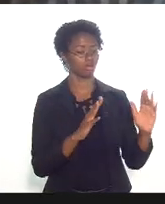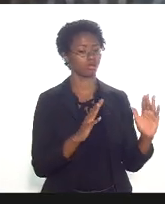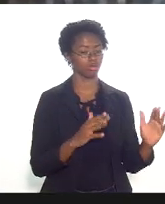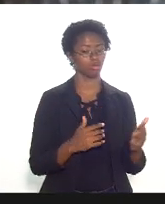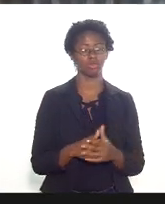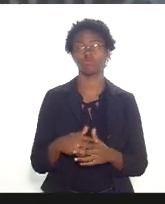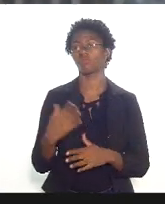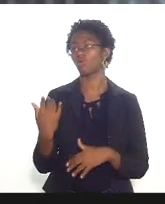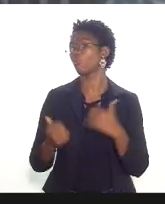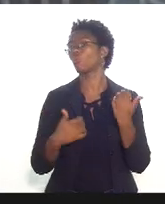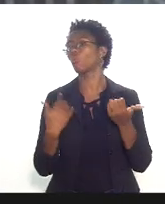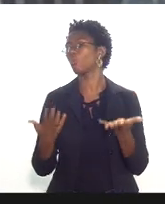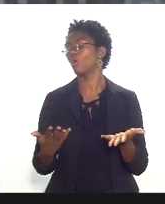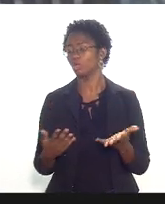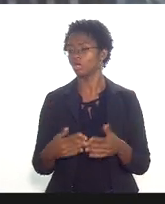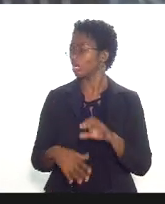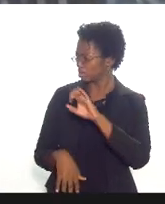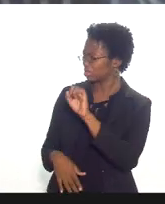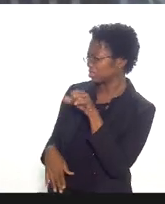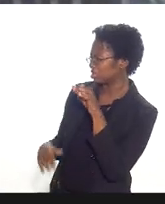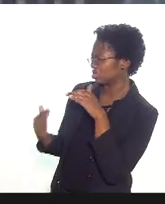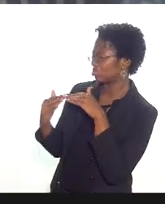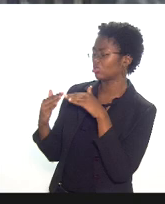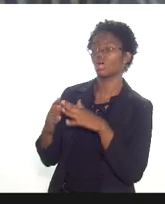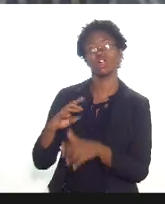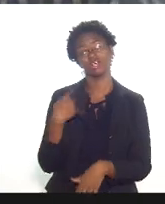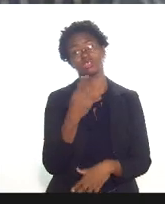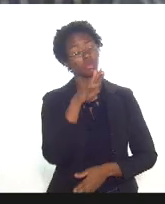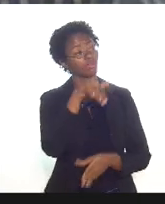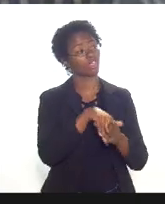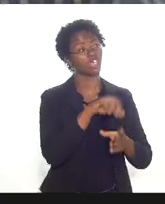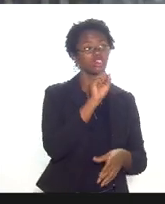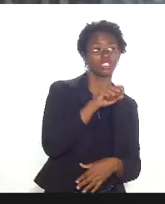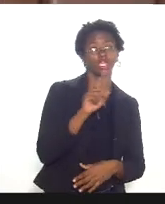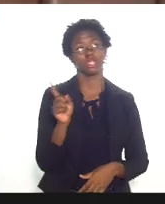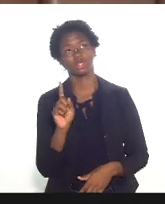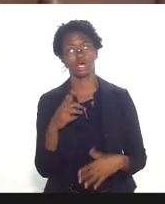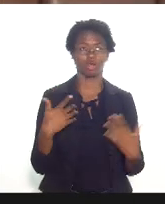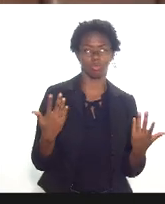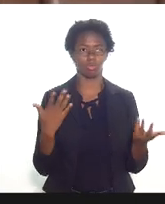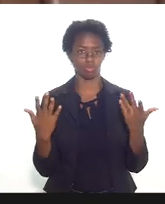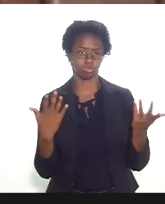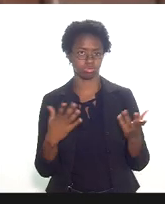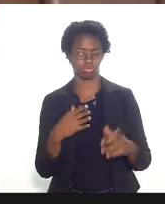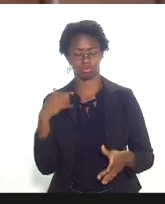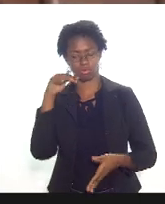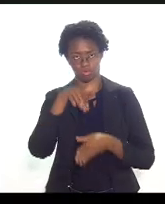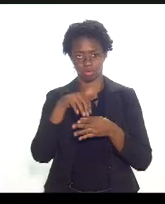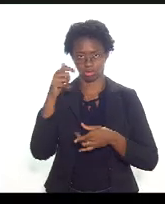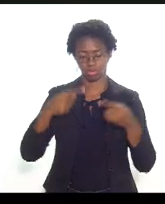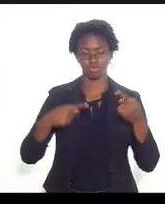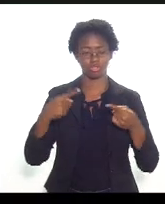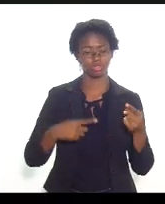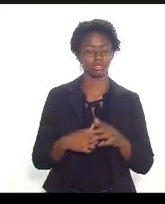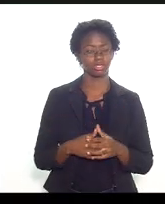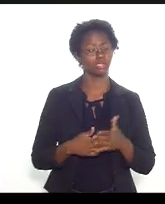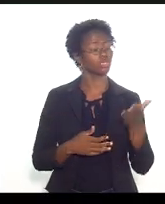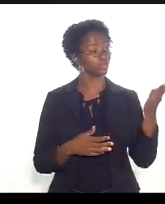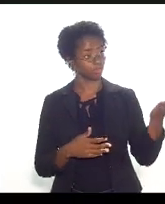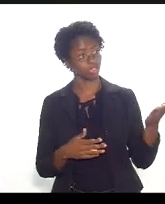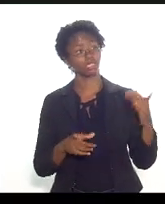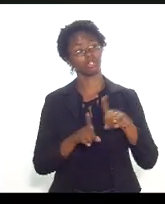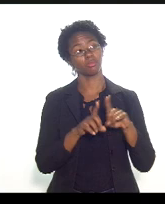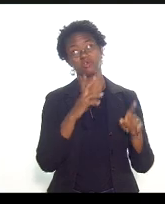Tal. E aí a gente vota sim ou não. Ok. Aí Vossa Excelência cita para